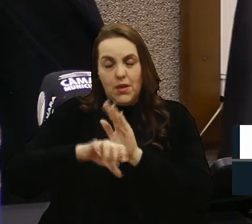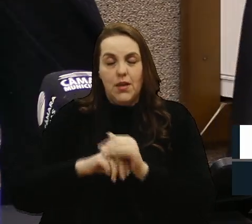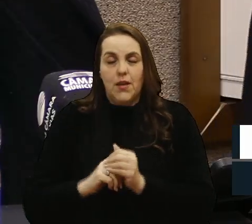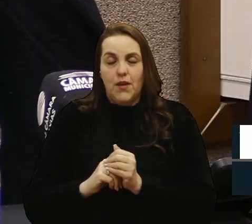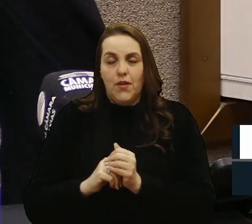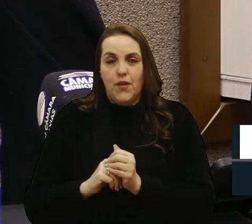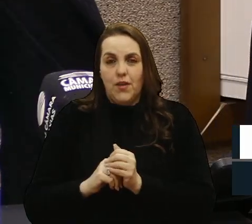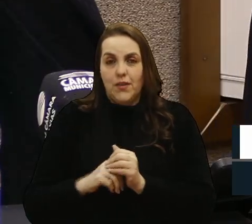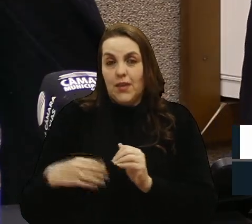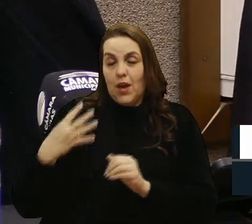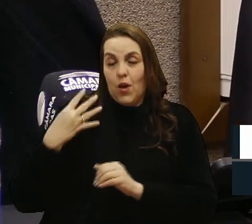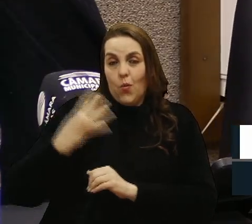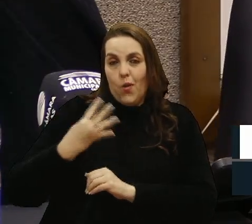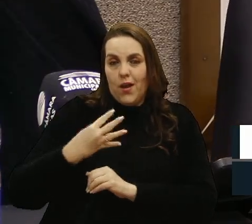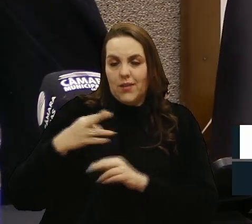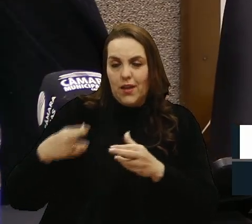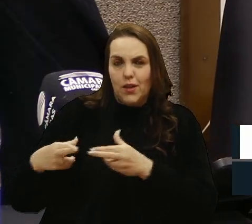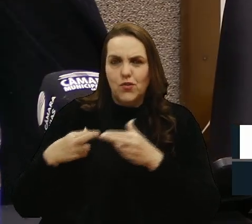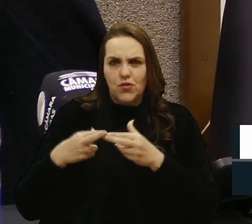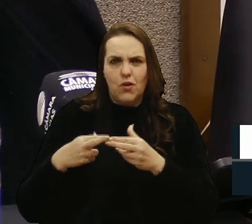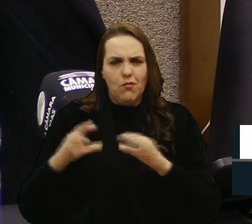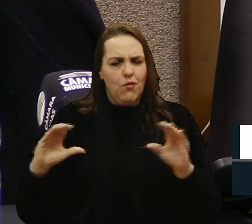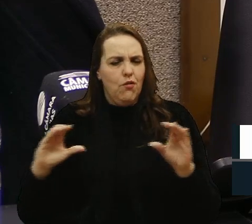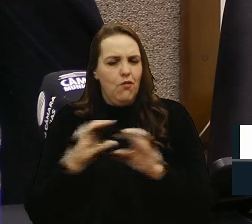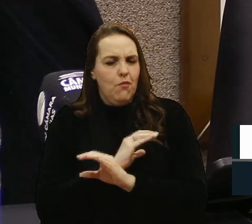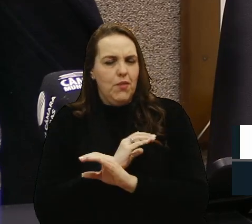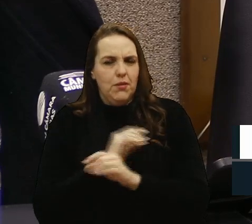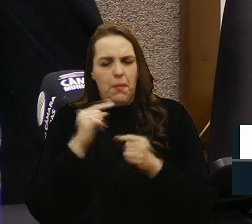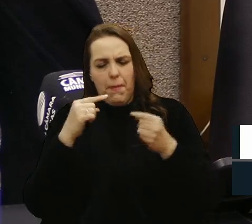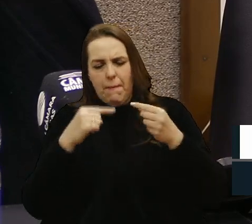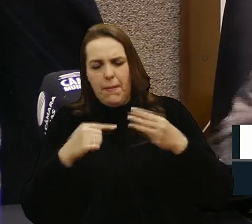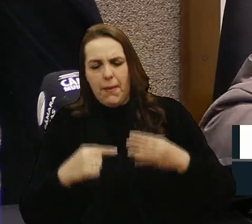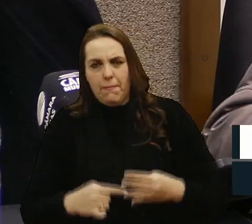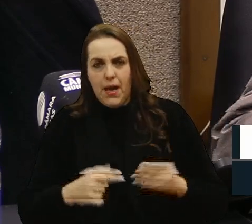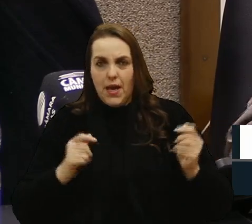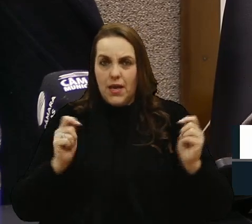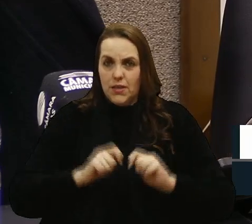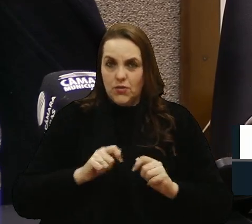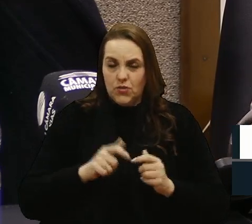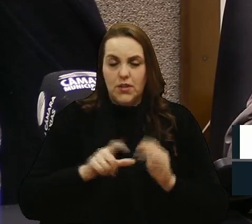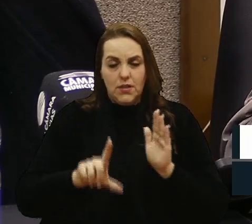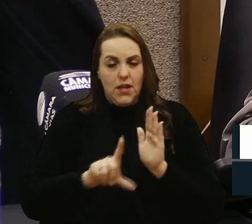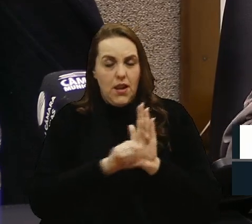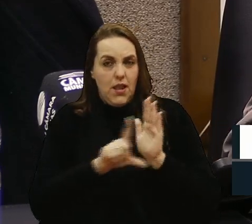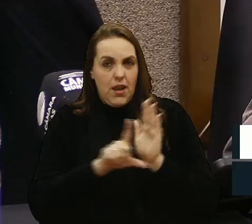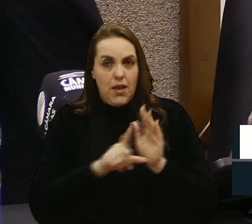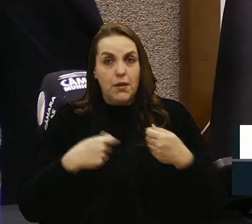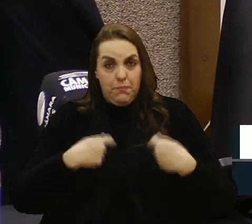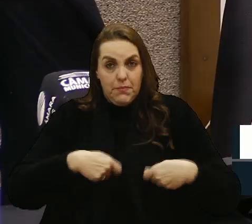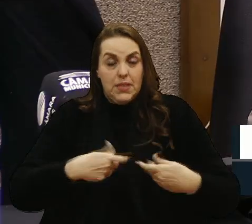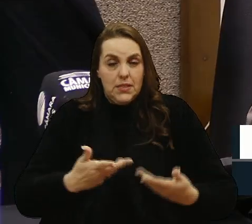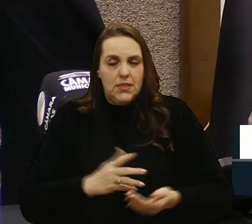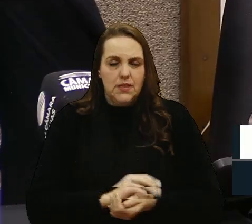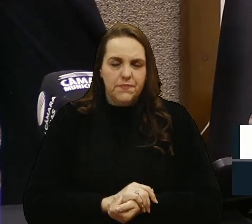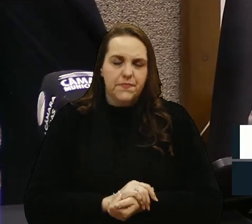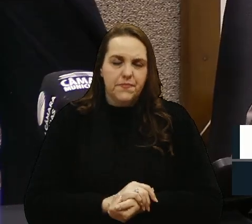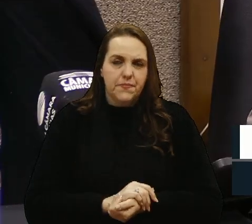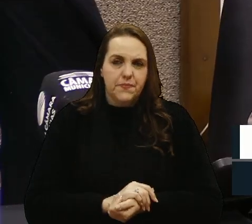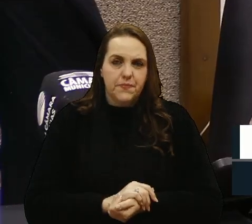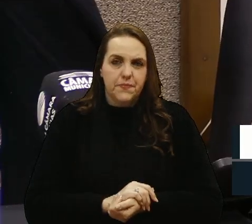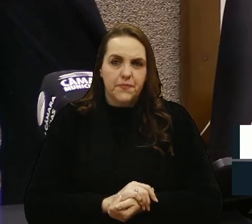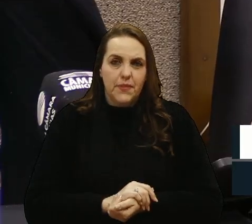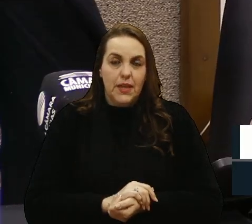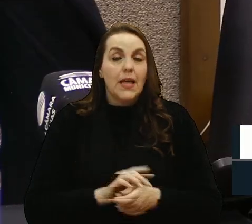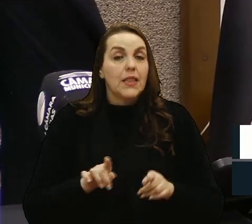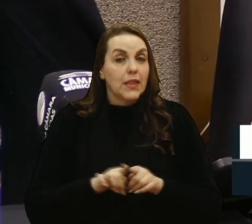4ª Região, restando plenamente atendidas as exigências legais e regimentais pertinentes. Cumpre